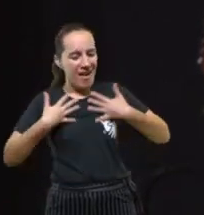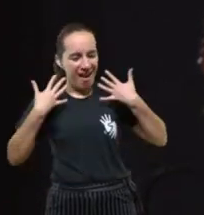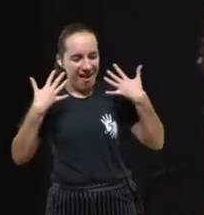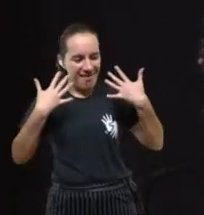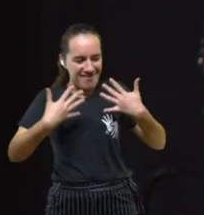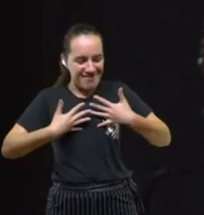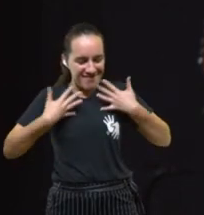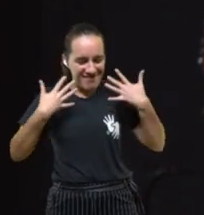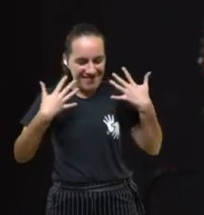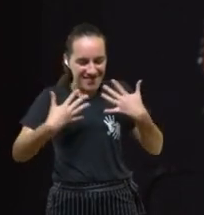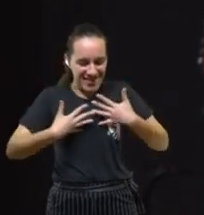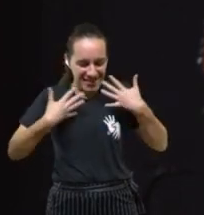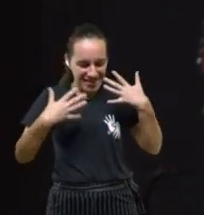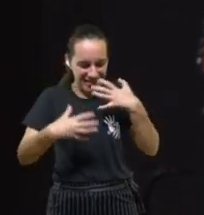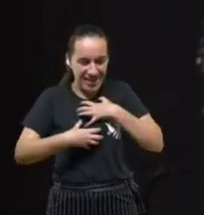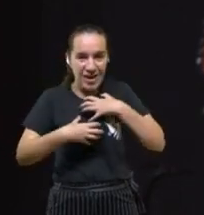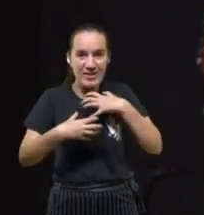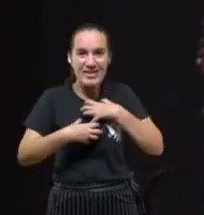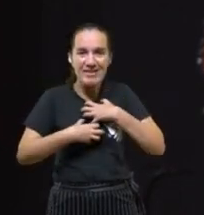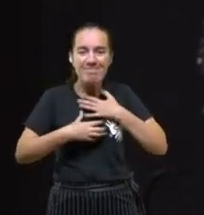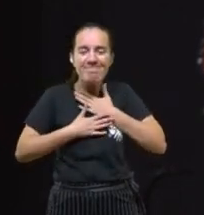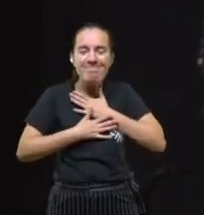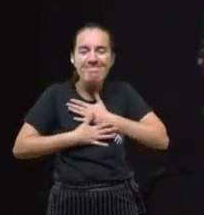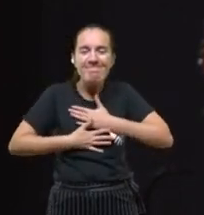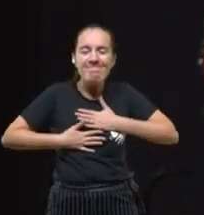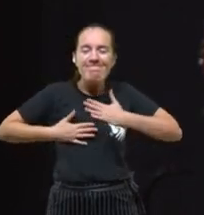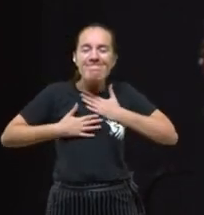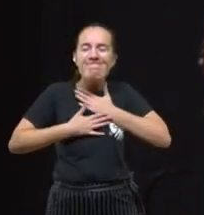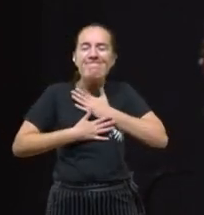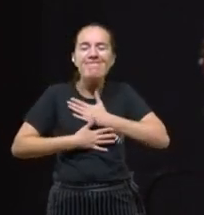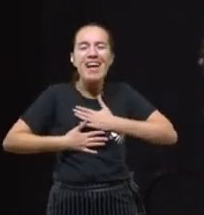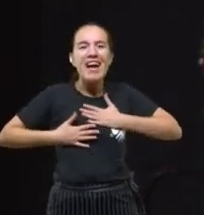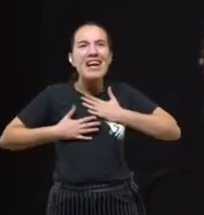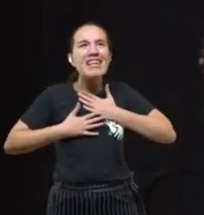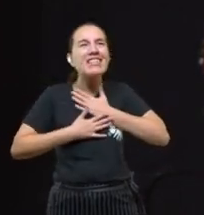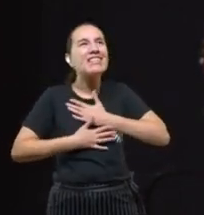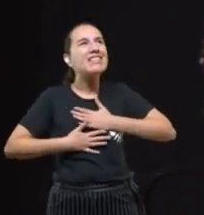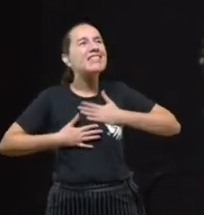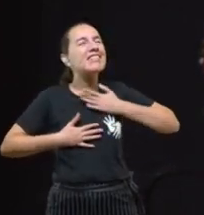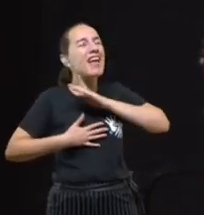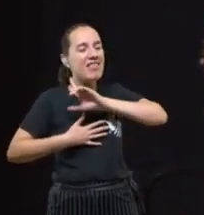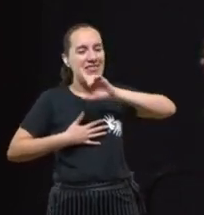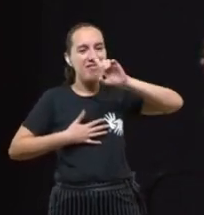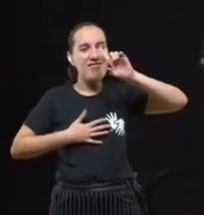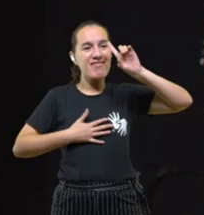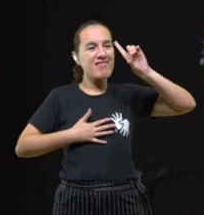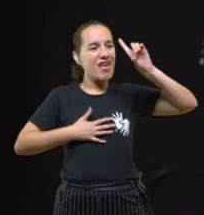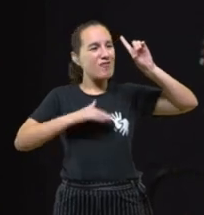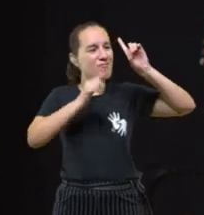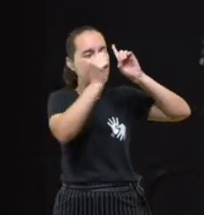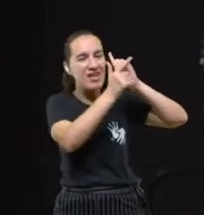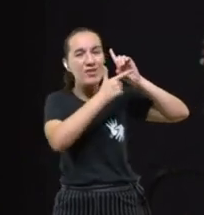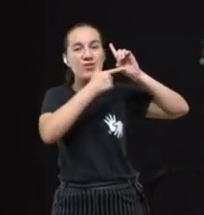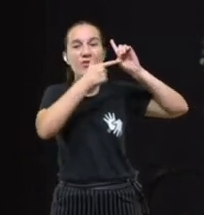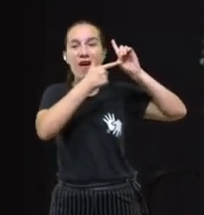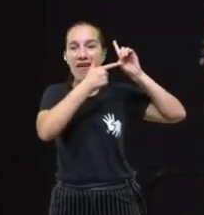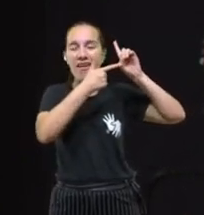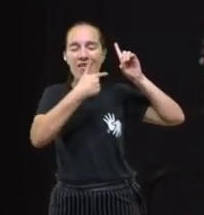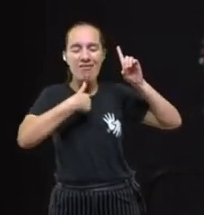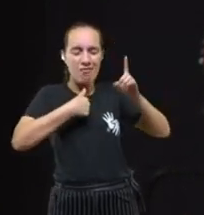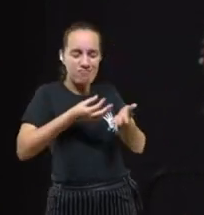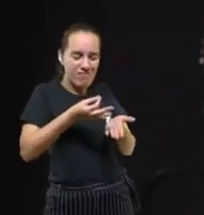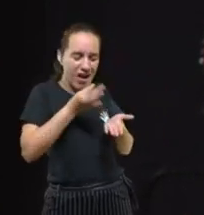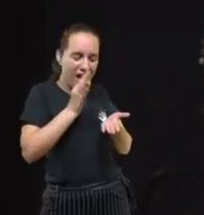alegria, eu estou trazendo prazer ao coração de Jesus. Eu estou sentando